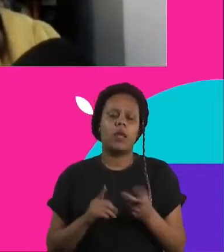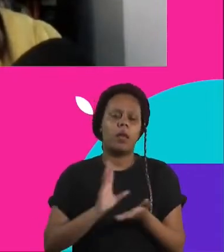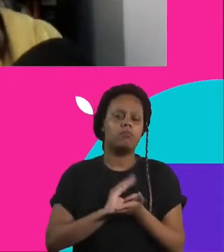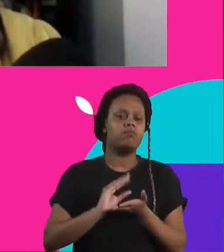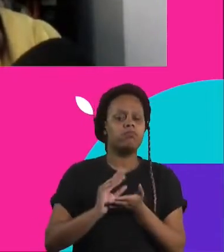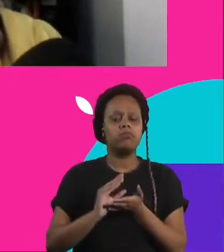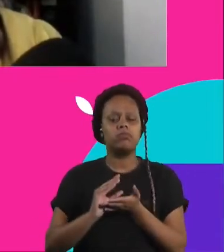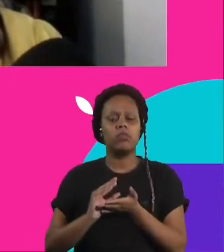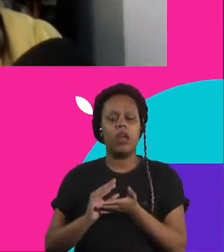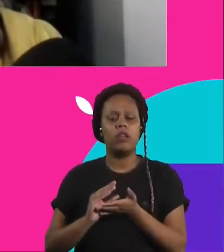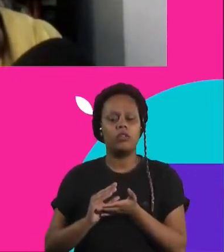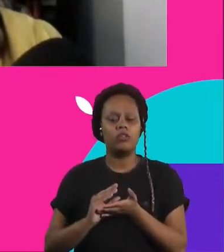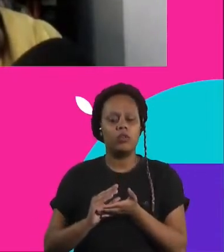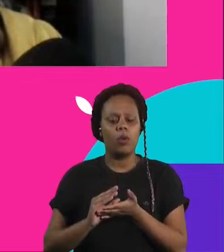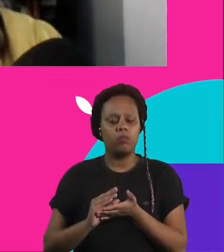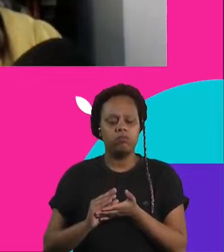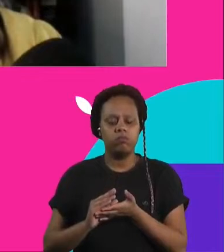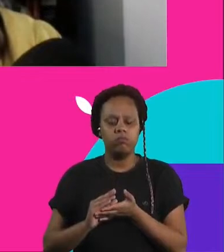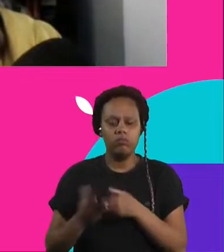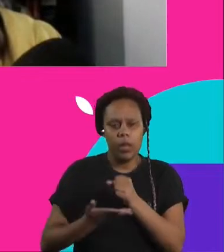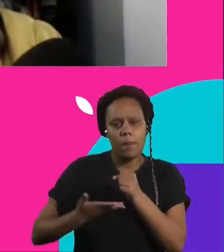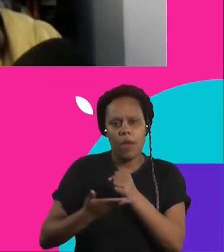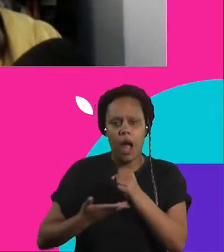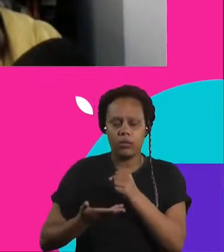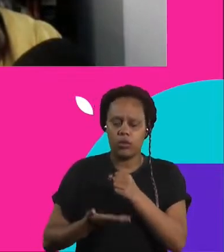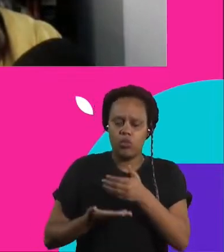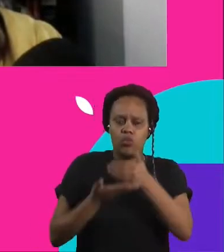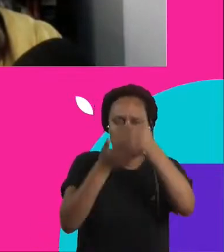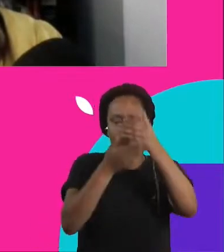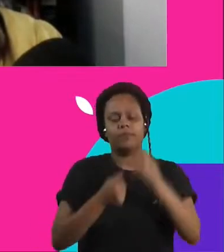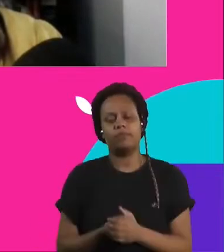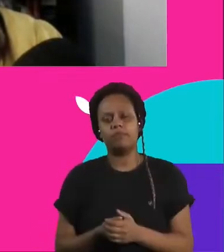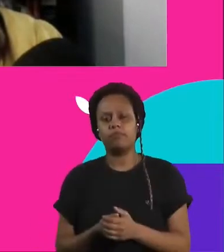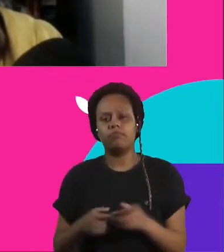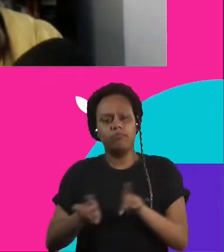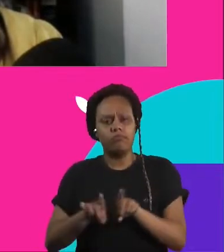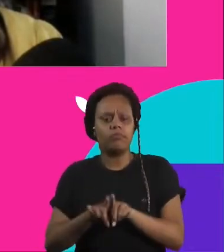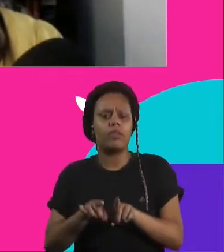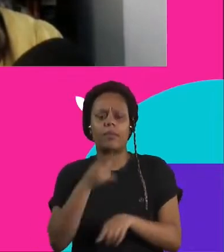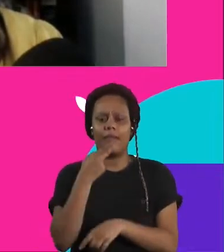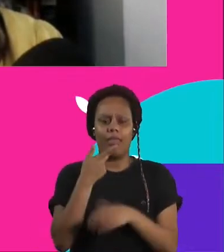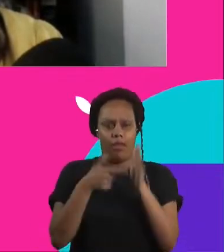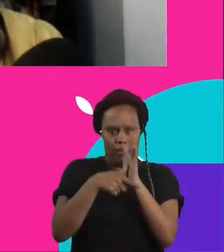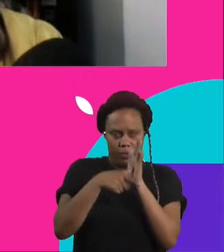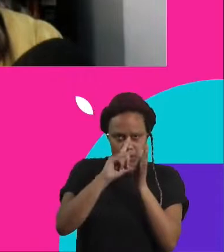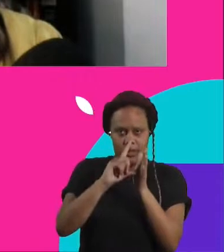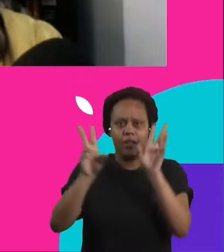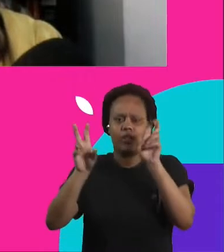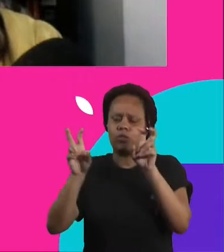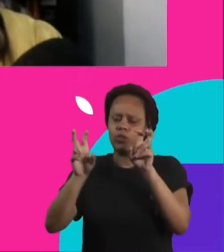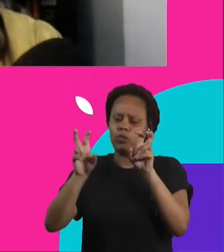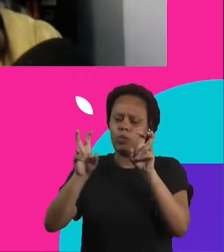essas enormes bases, a gente inclusive estava ouvindo na conversa anterior, né, dos containers que compõem, inclusive, né, grande parte